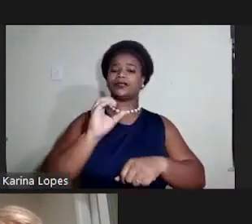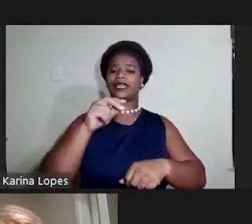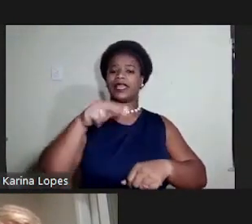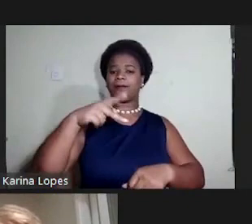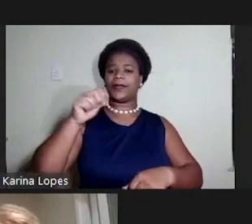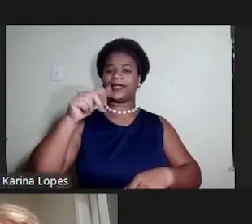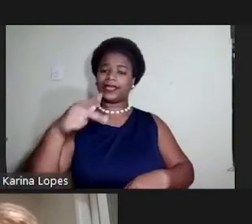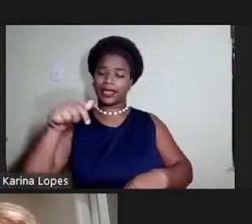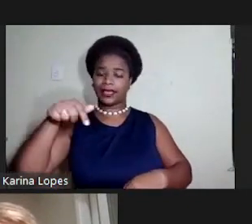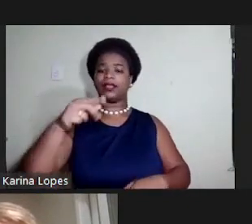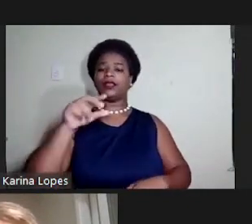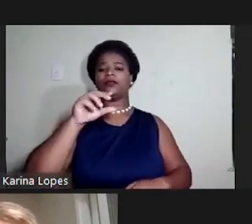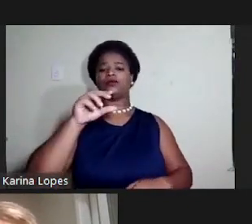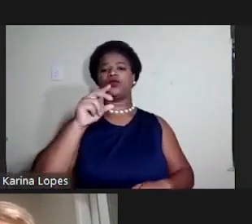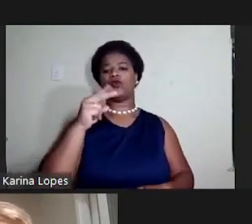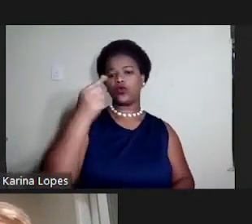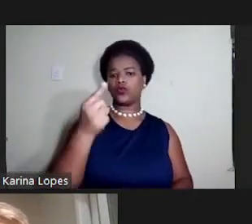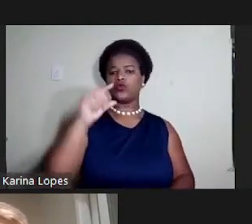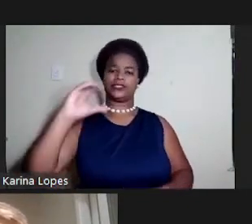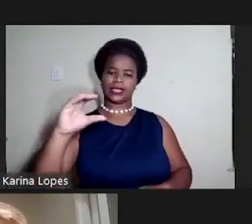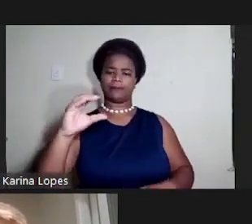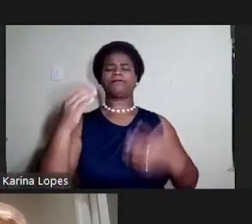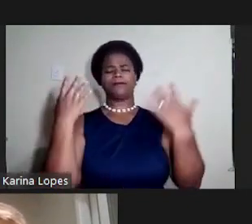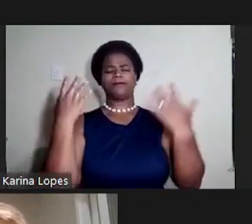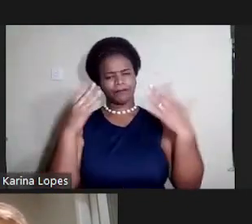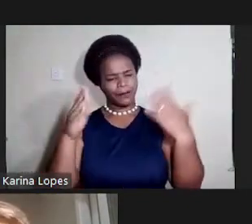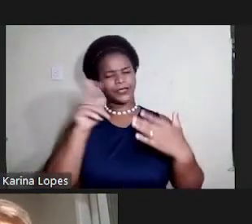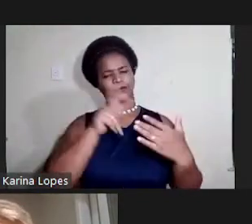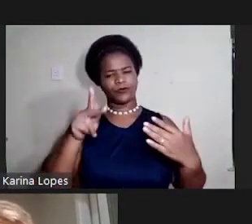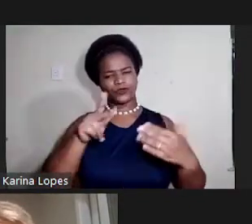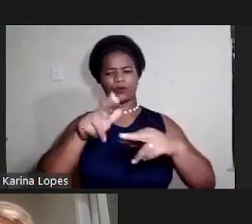Parabéns, professor Fernando, pelo seu trabalho e pela homenagem.